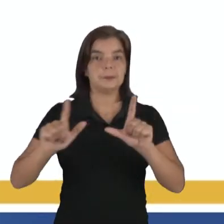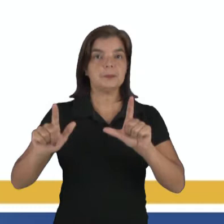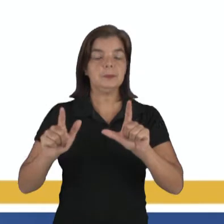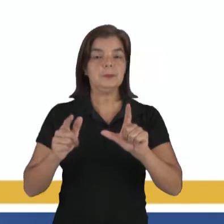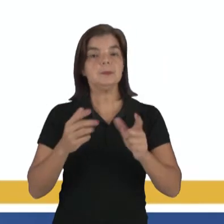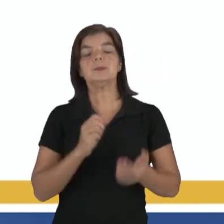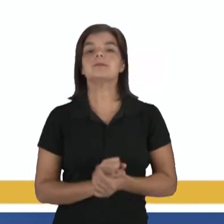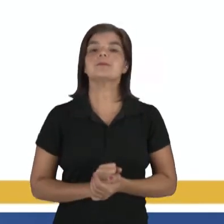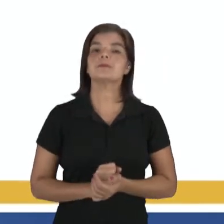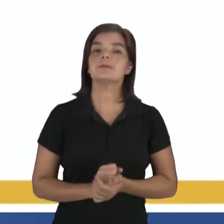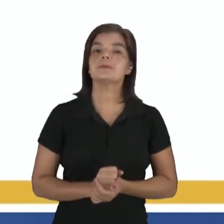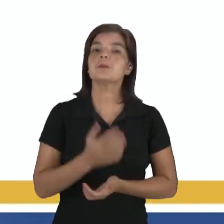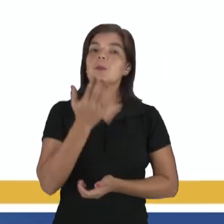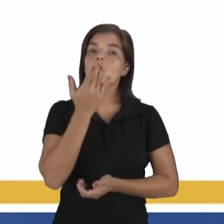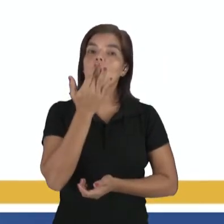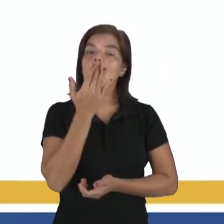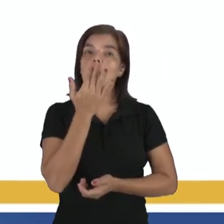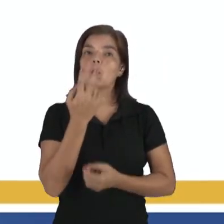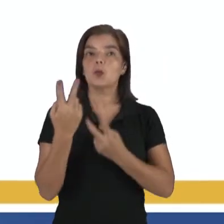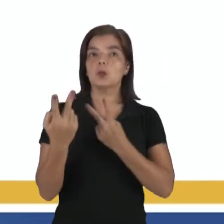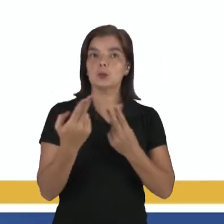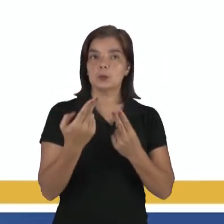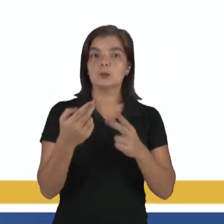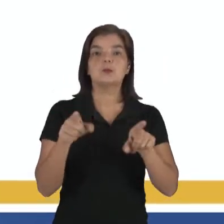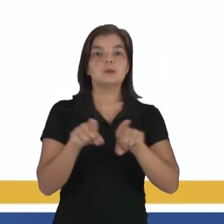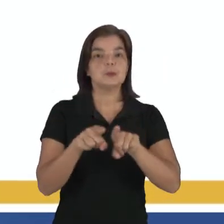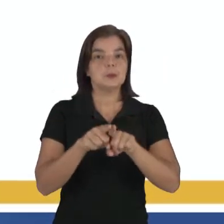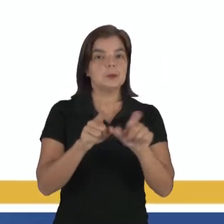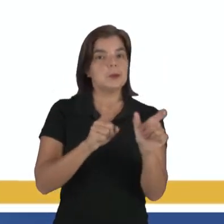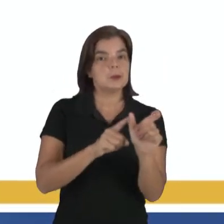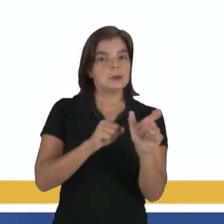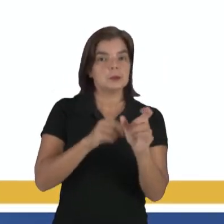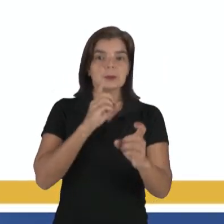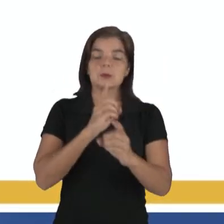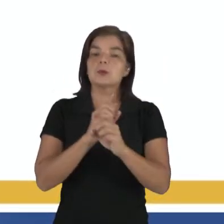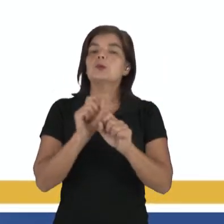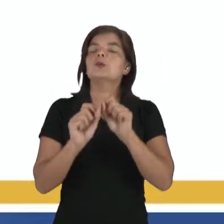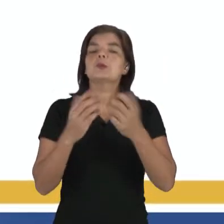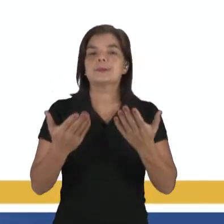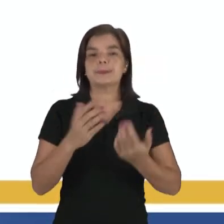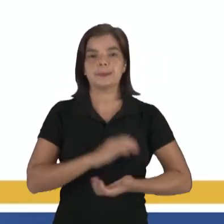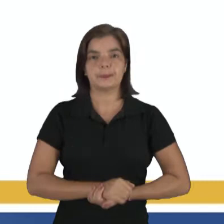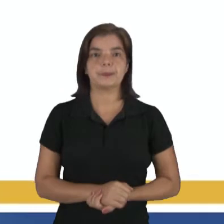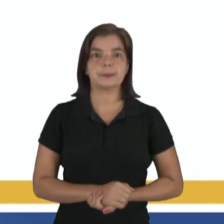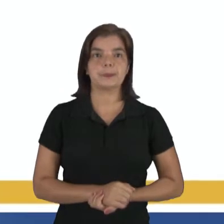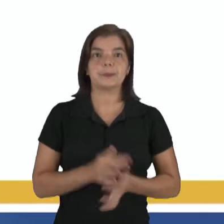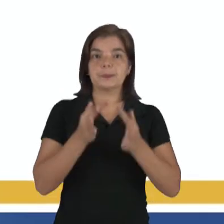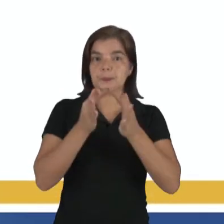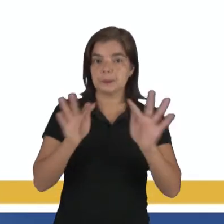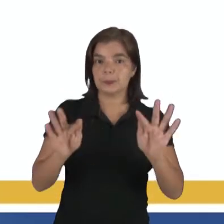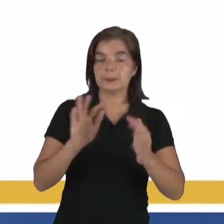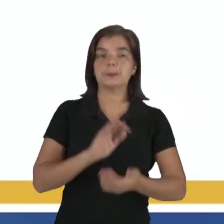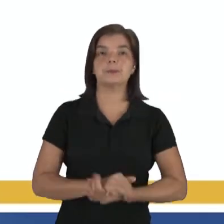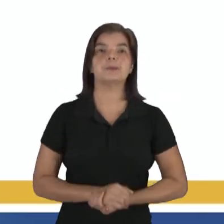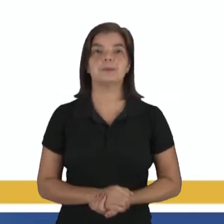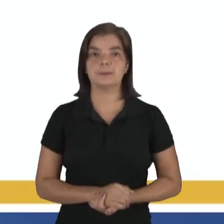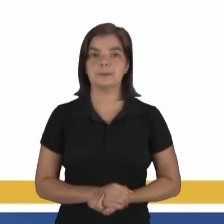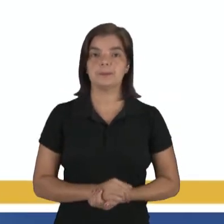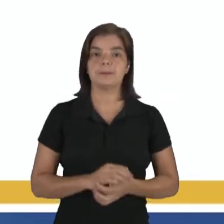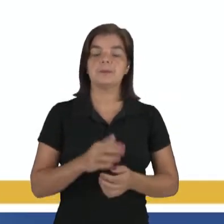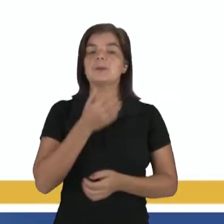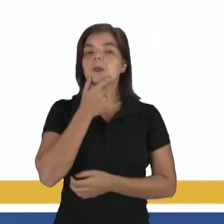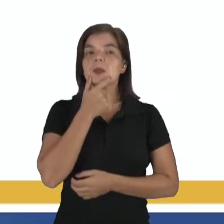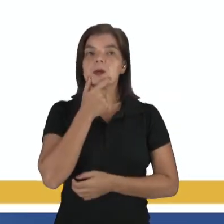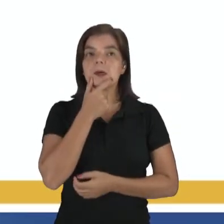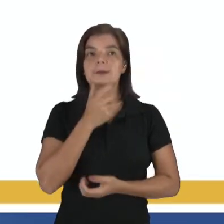para vocês, na mesma cor que está a estrutura, eu coloquei as palavras para vocês identificarem o que é o que aí. Então, a frase é I